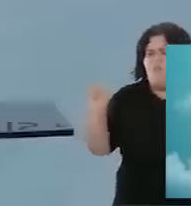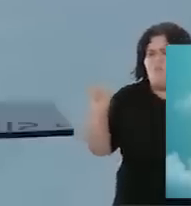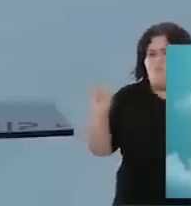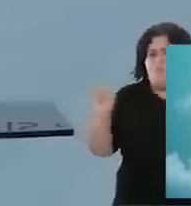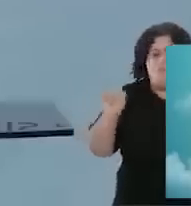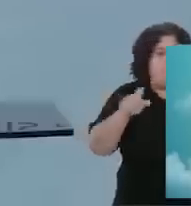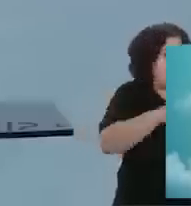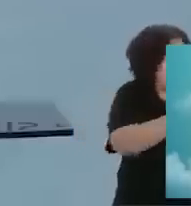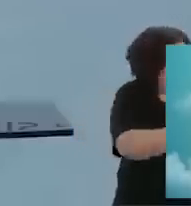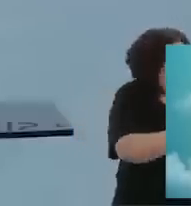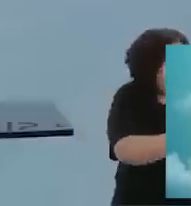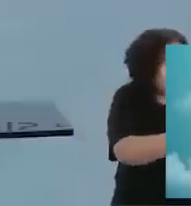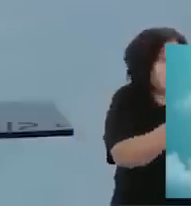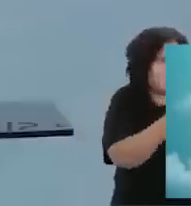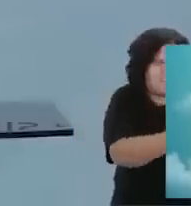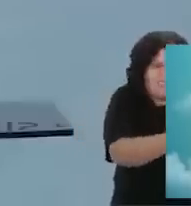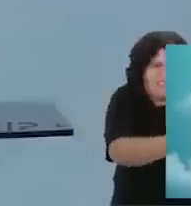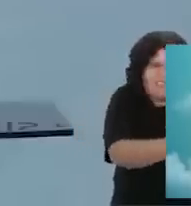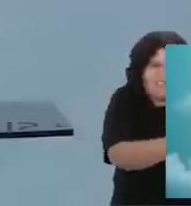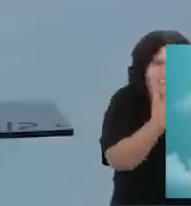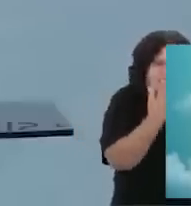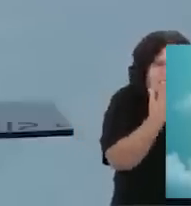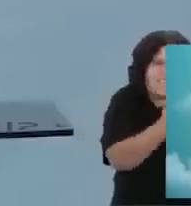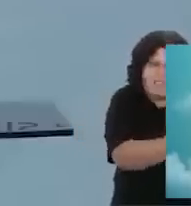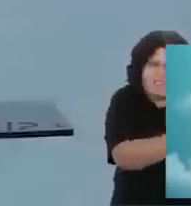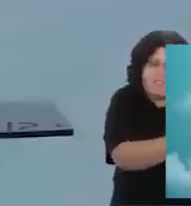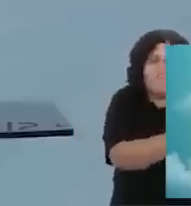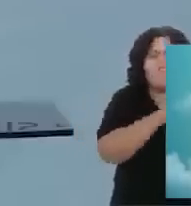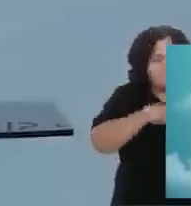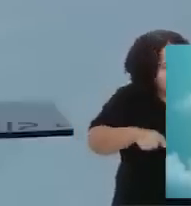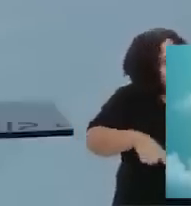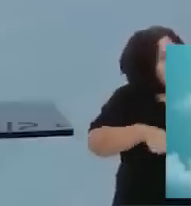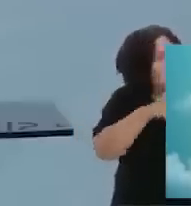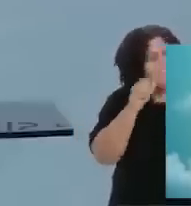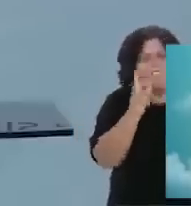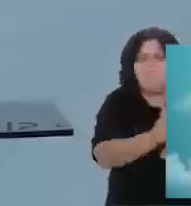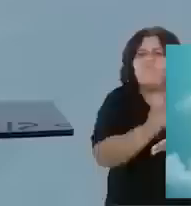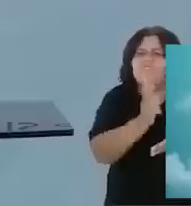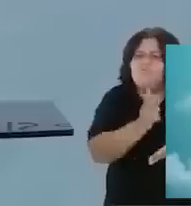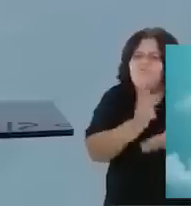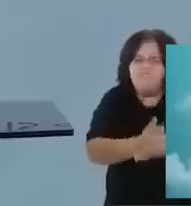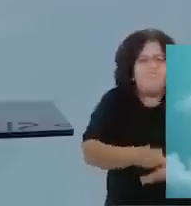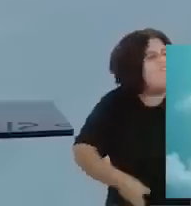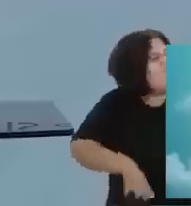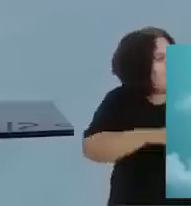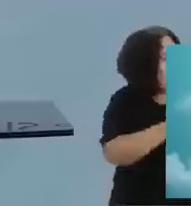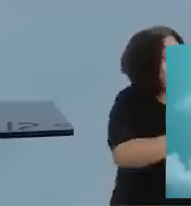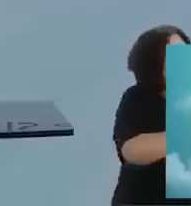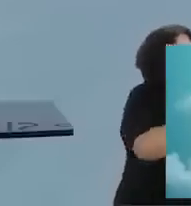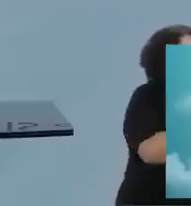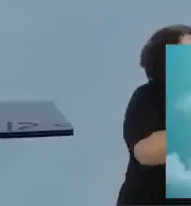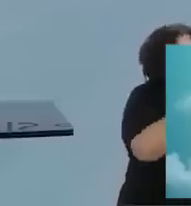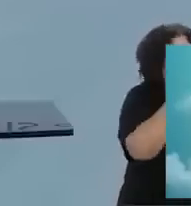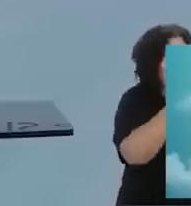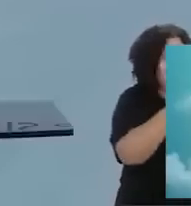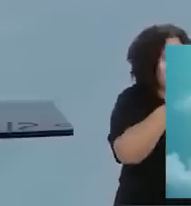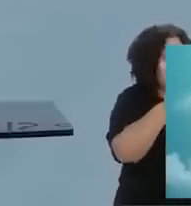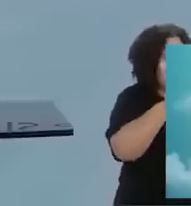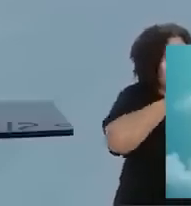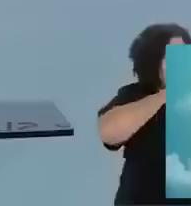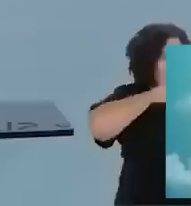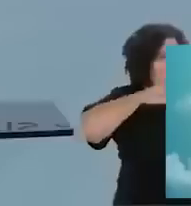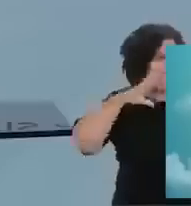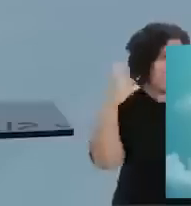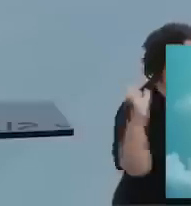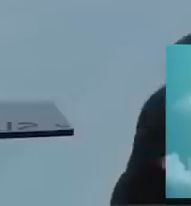Se é irmão de sangue, você está do lado dele. Na hora que alguém vai atacá-lo, você vai defendê-lo. Devemos viver assim. Nós somos uma